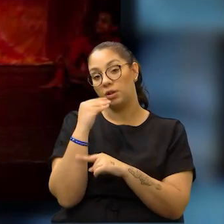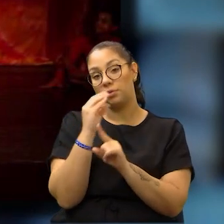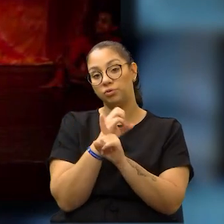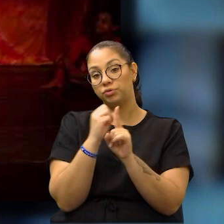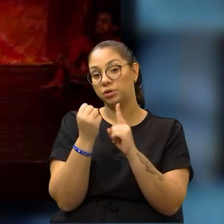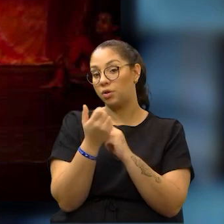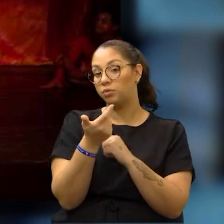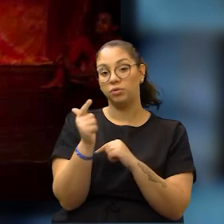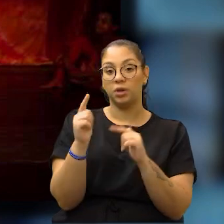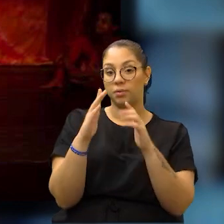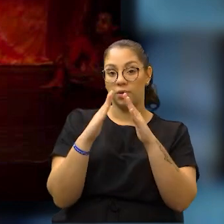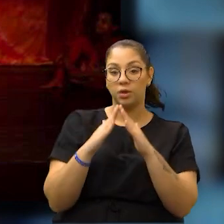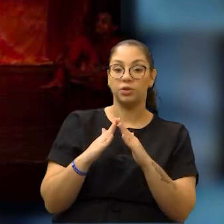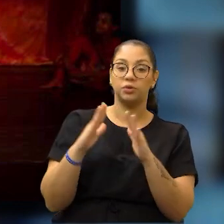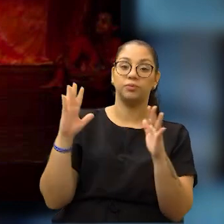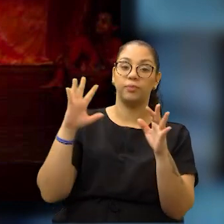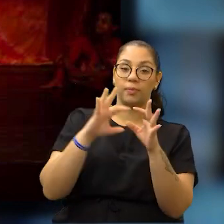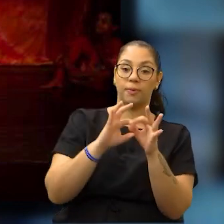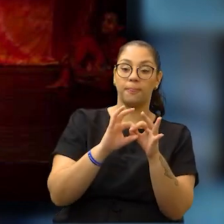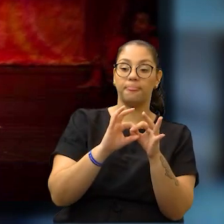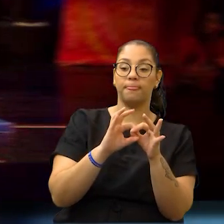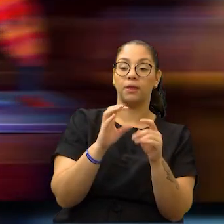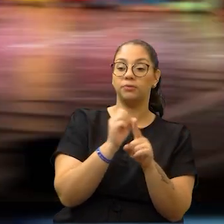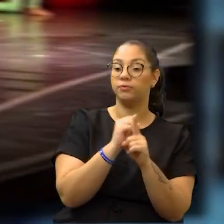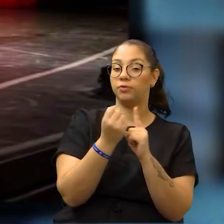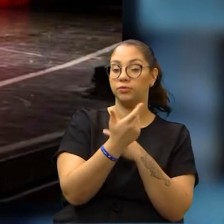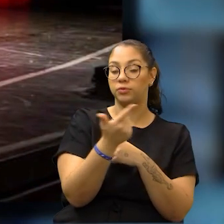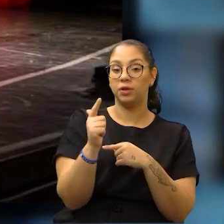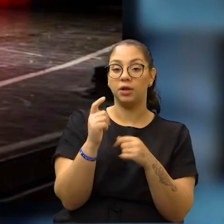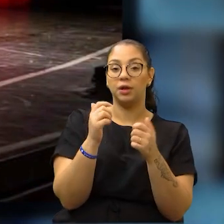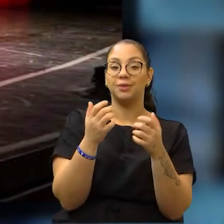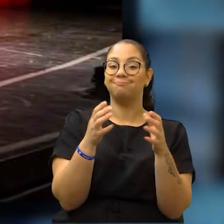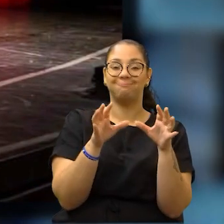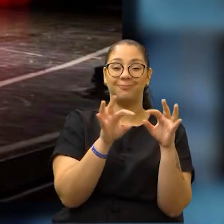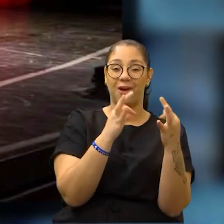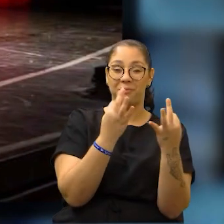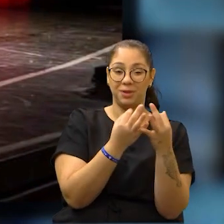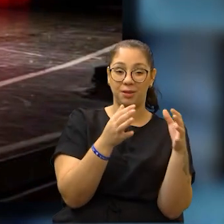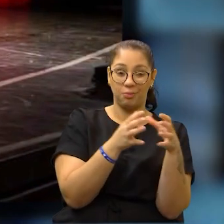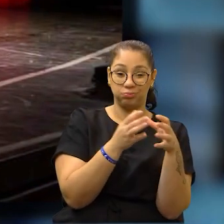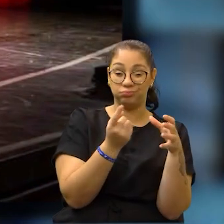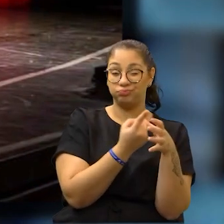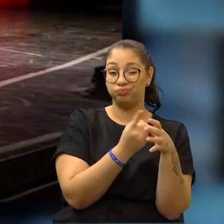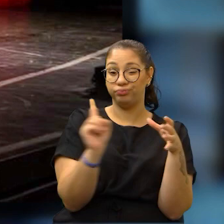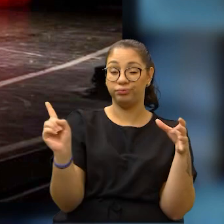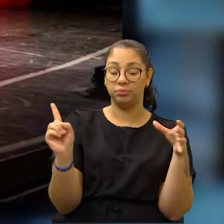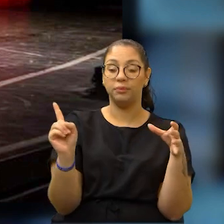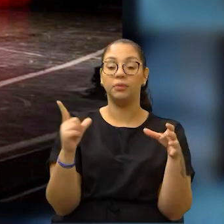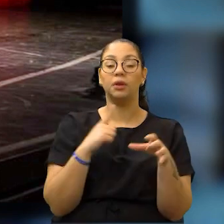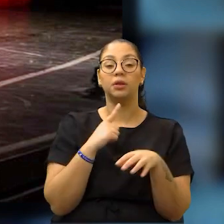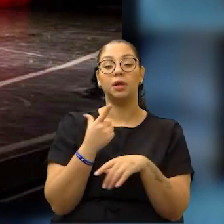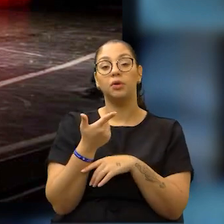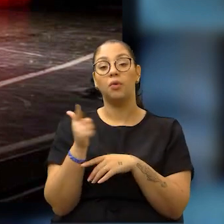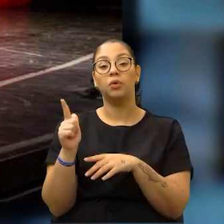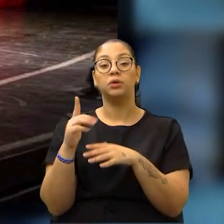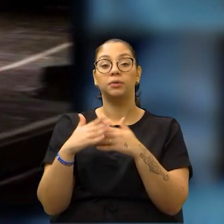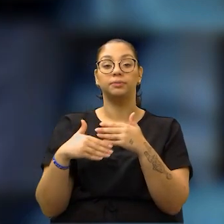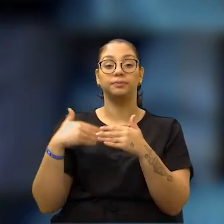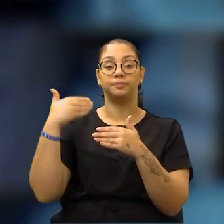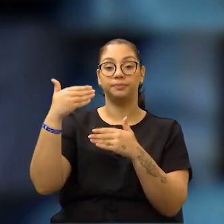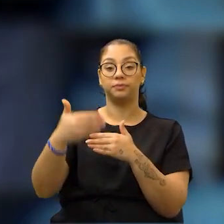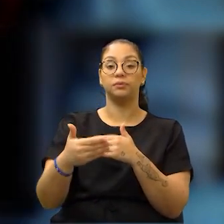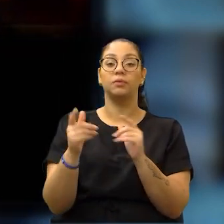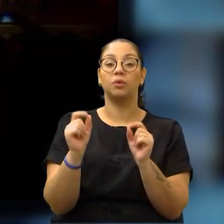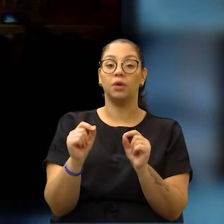vulnerabilidade social, não tem moradia, vínculos familiares rompidos, né? E aí a gente tem essa outra